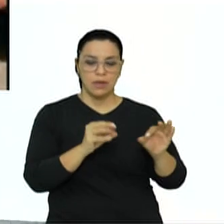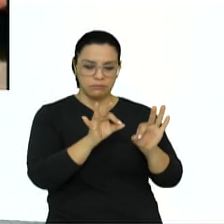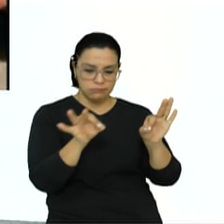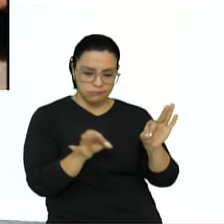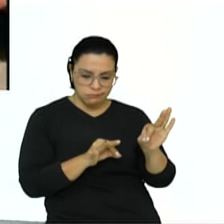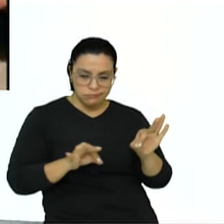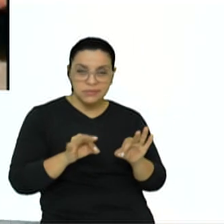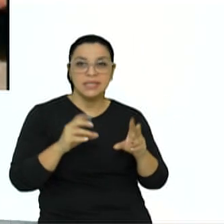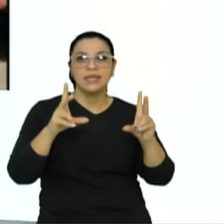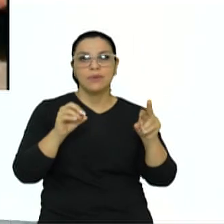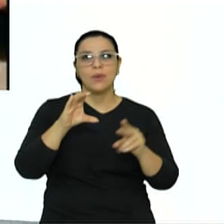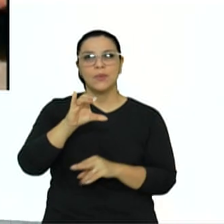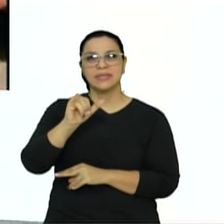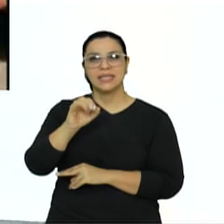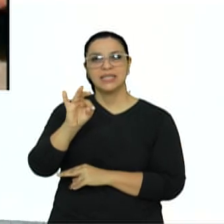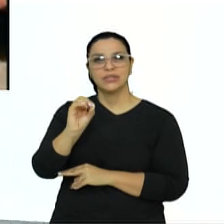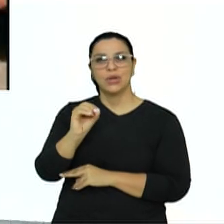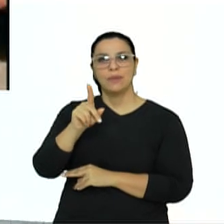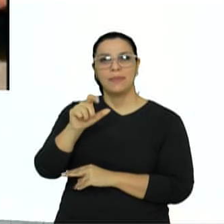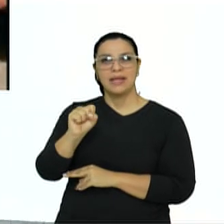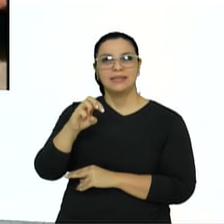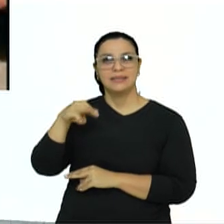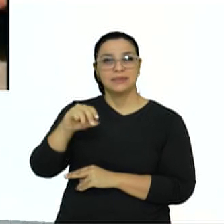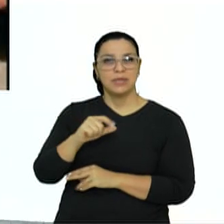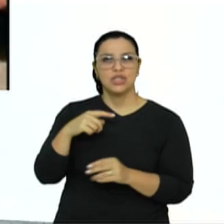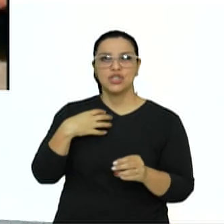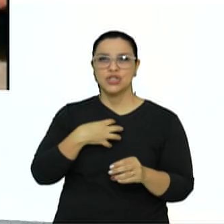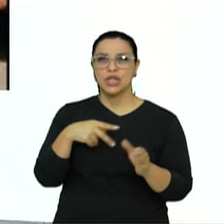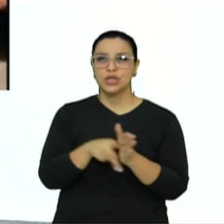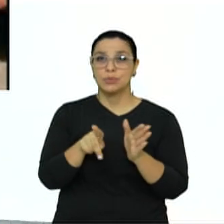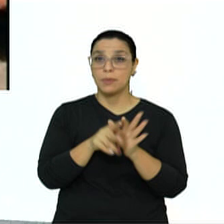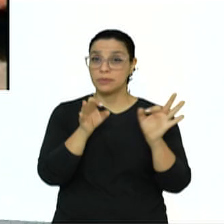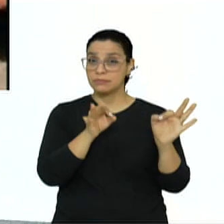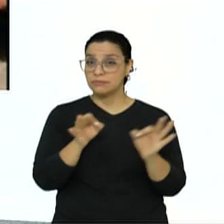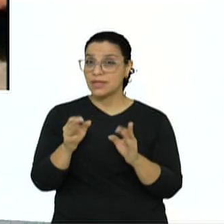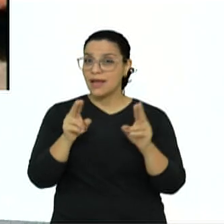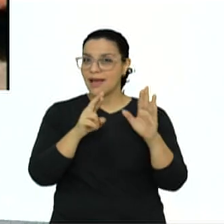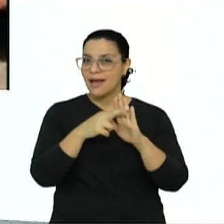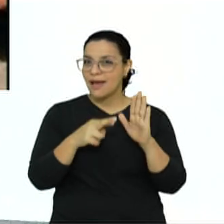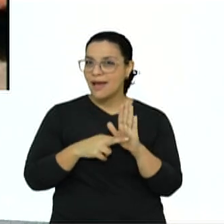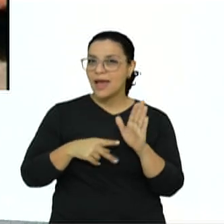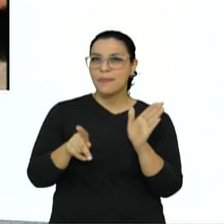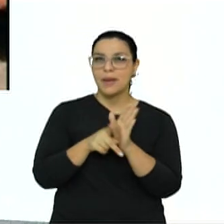pelo citoplasma, né? De uma maneira ali tecnicamente correta, né? Mais ou